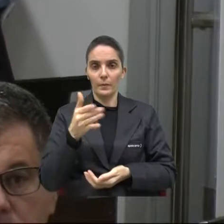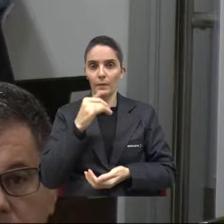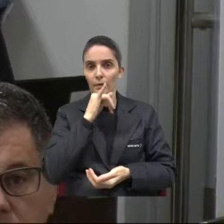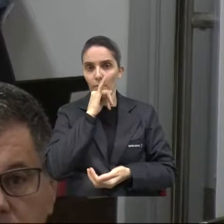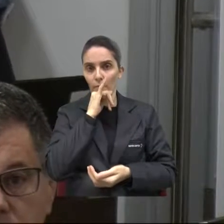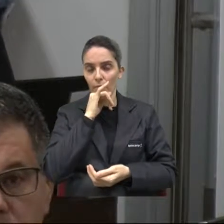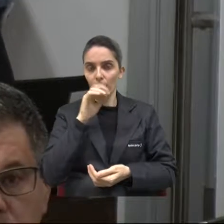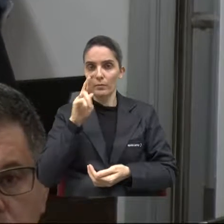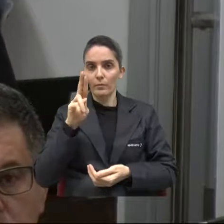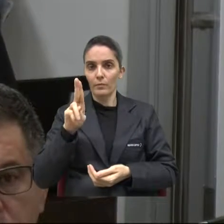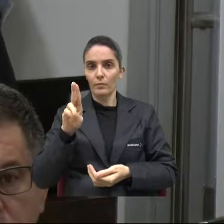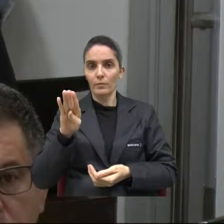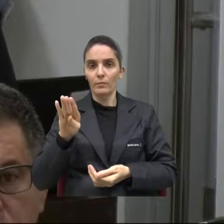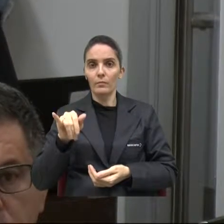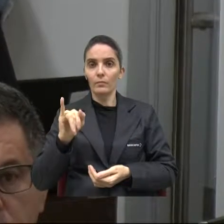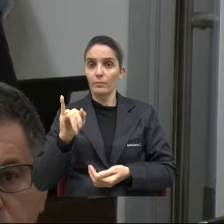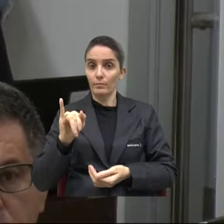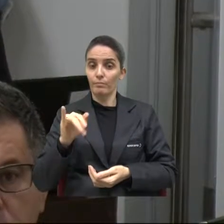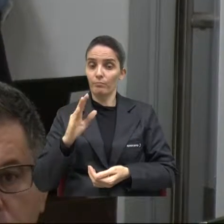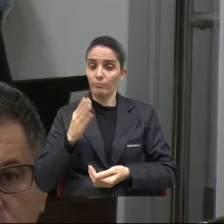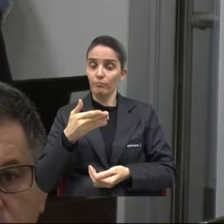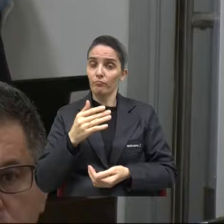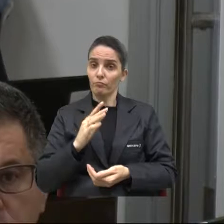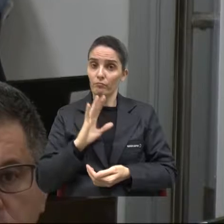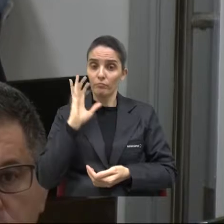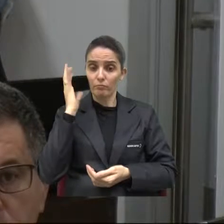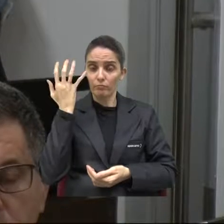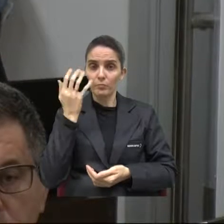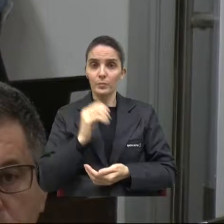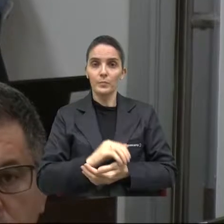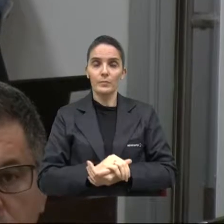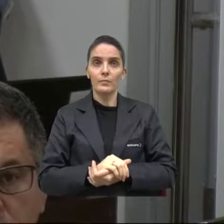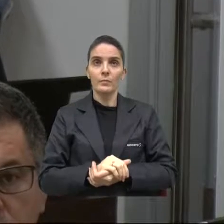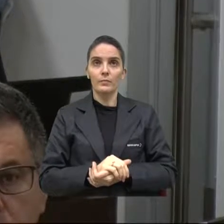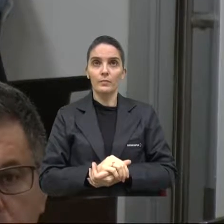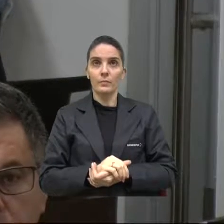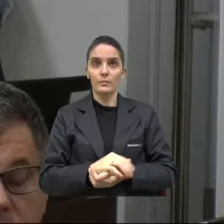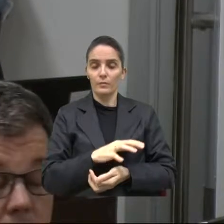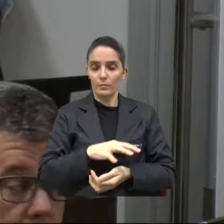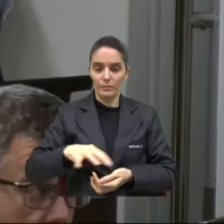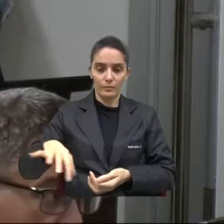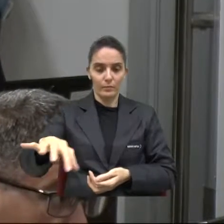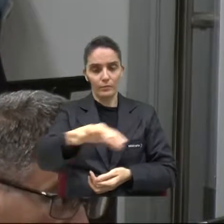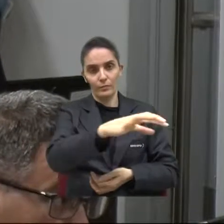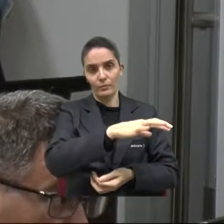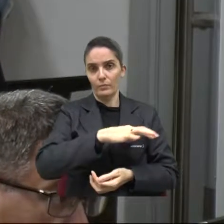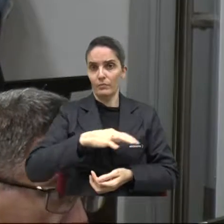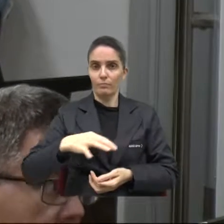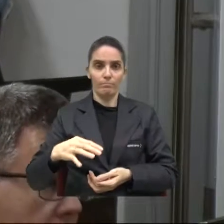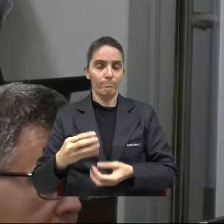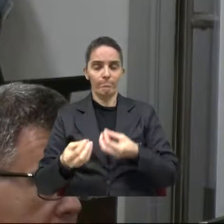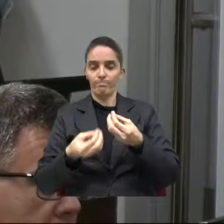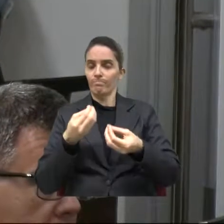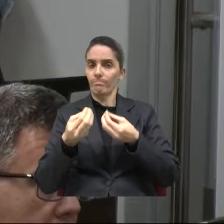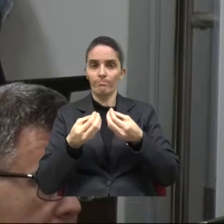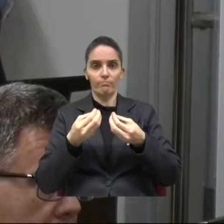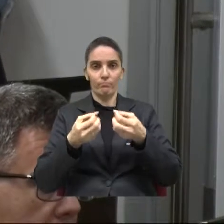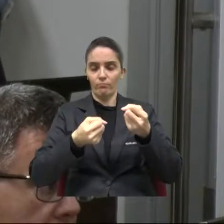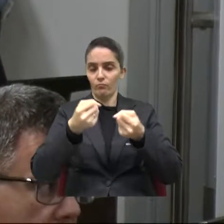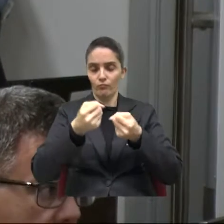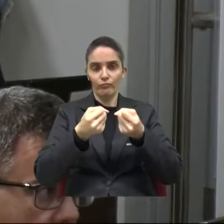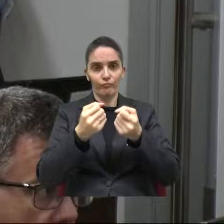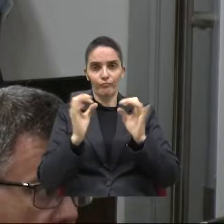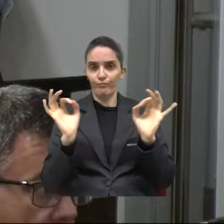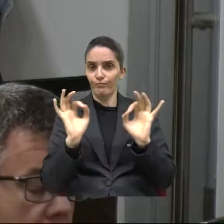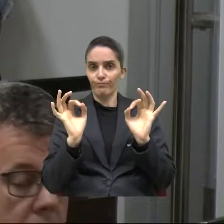Rubi. Já tem um exemplo do Rubi. Olha o que aconteceu naquela região. Já está intransitável nos horários de pico. Então é o que